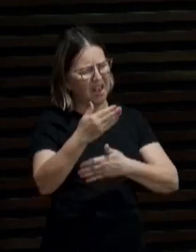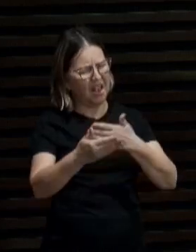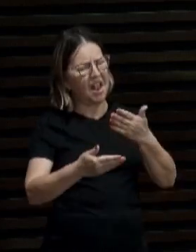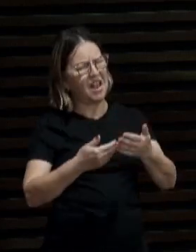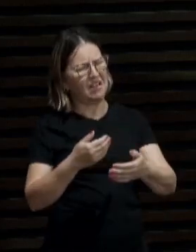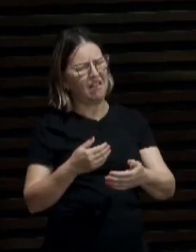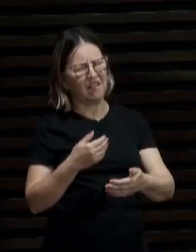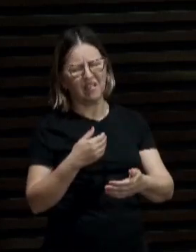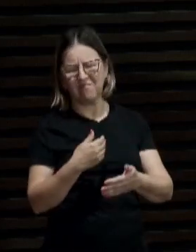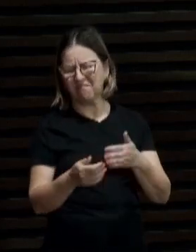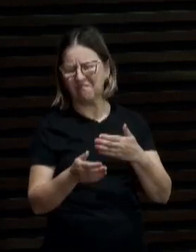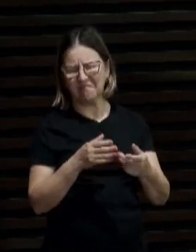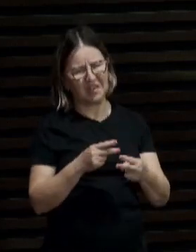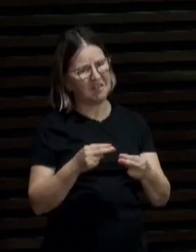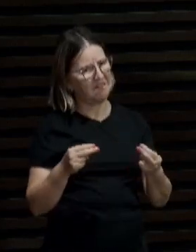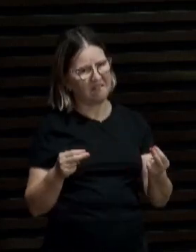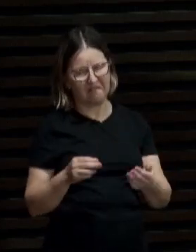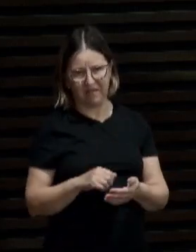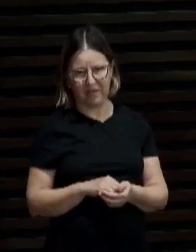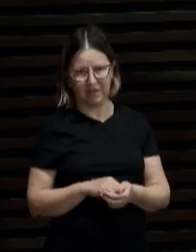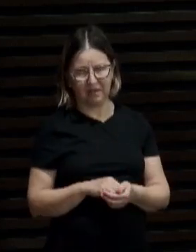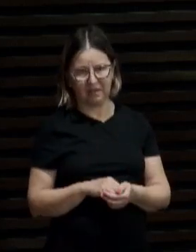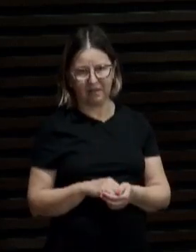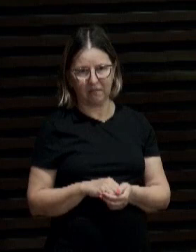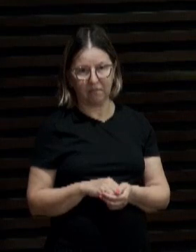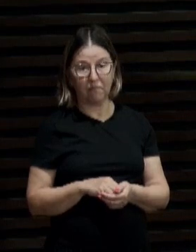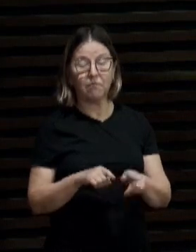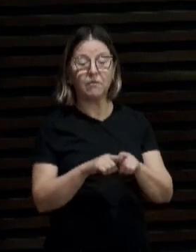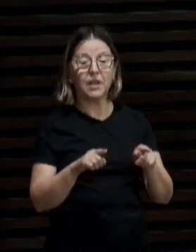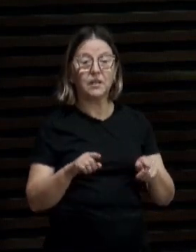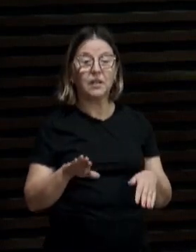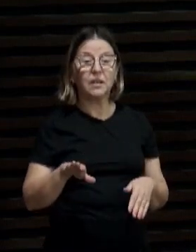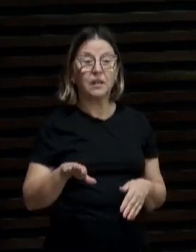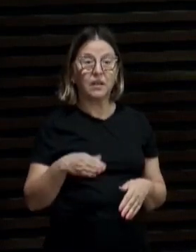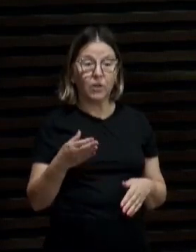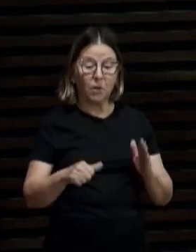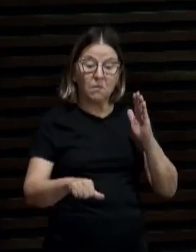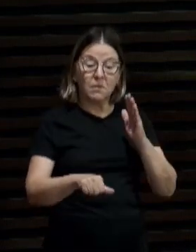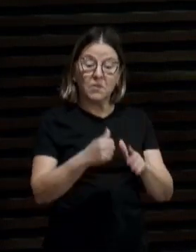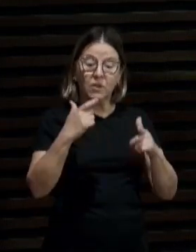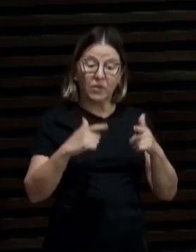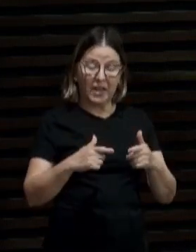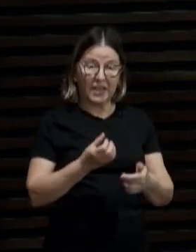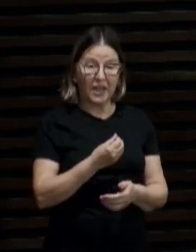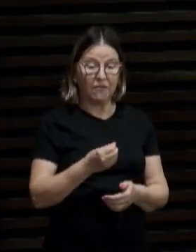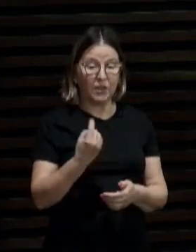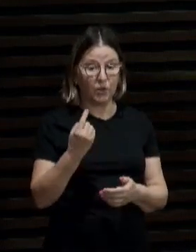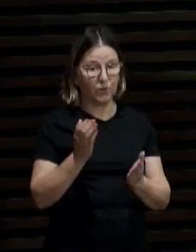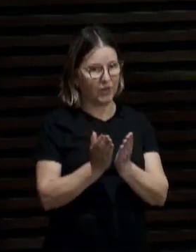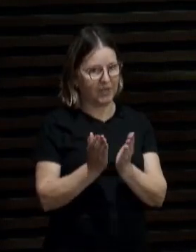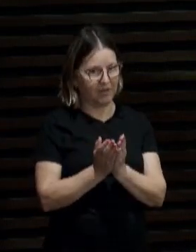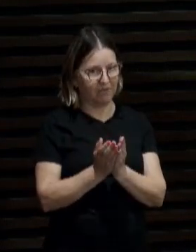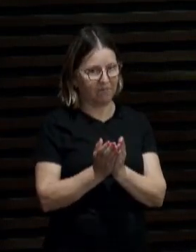pela prioridade da vida cristã. E qual é a prioridade da vida cristã? O seu relacionamento com o Senhor Jesus Cristo, que deve ter